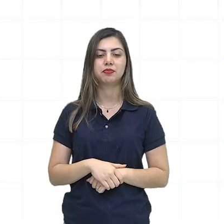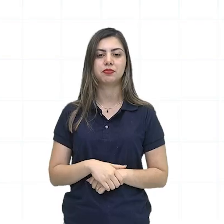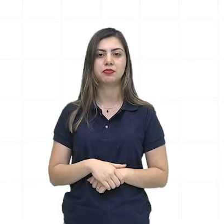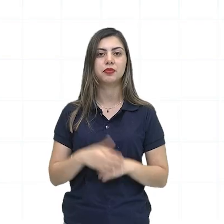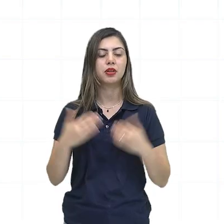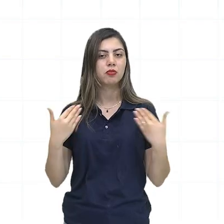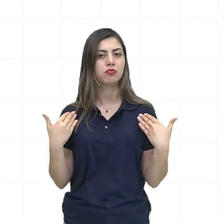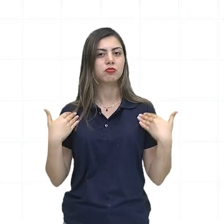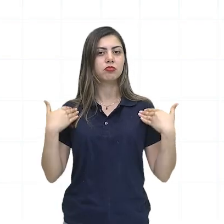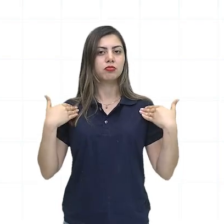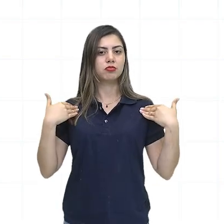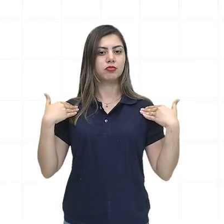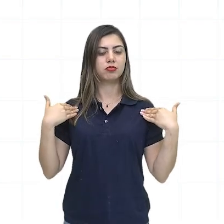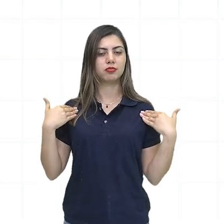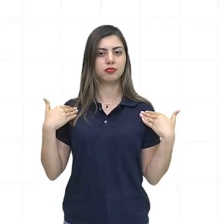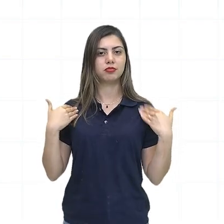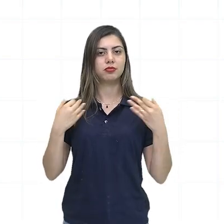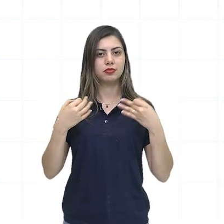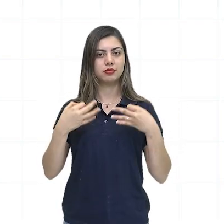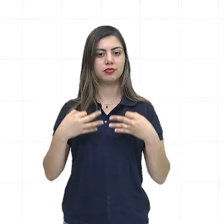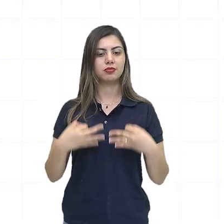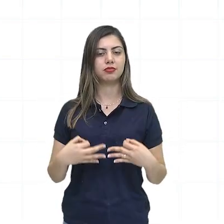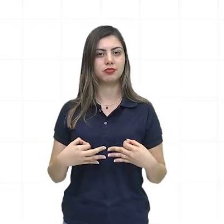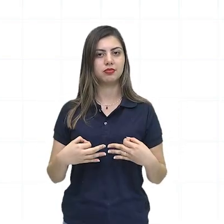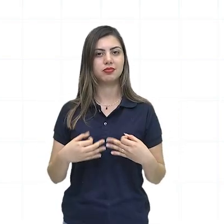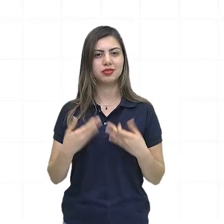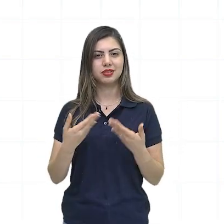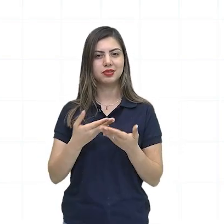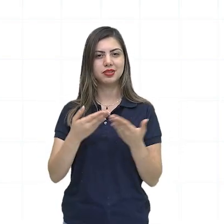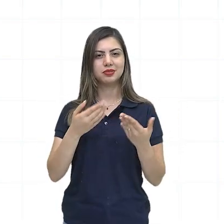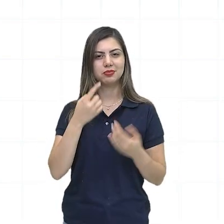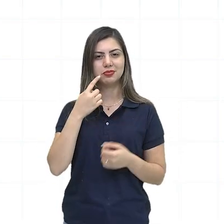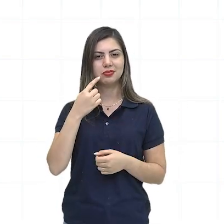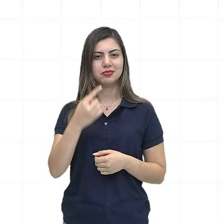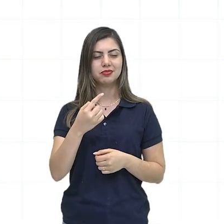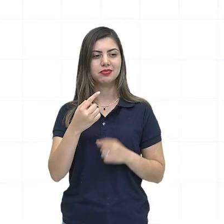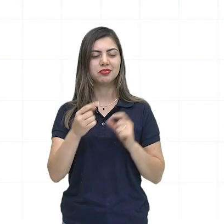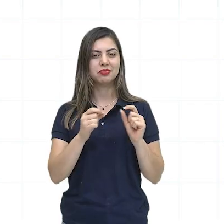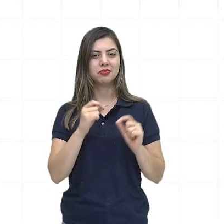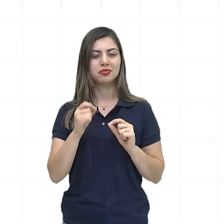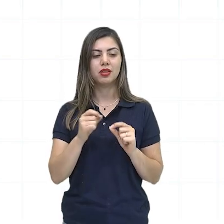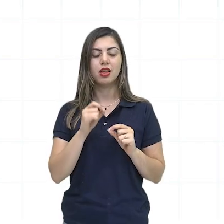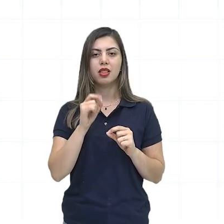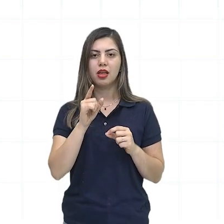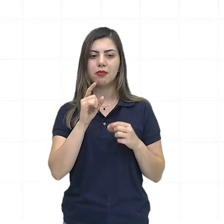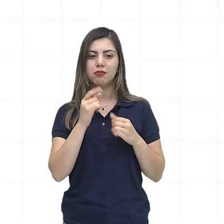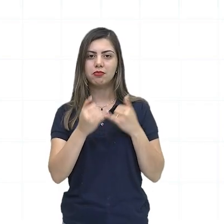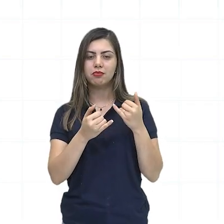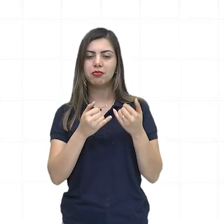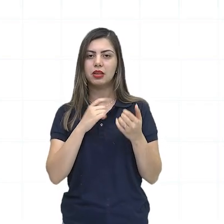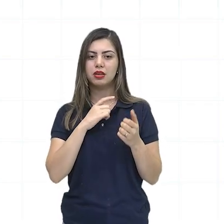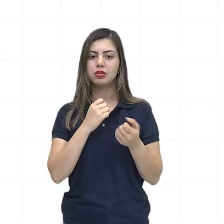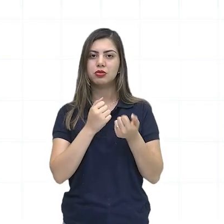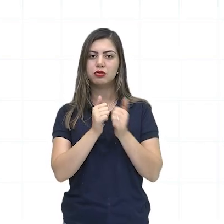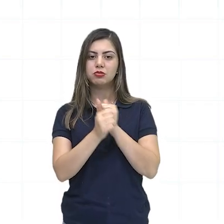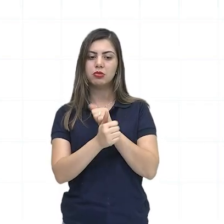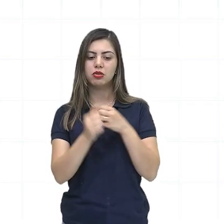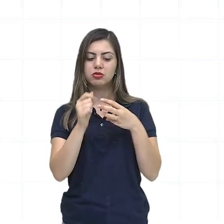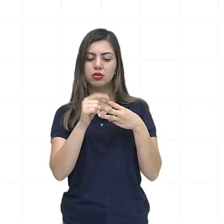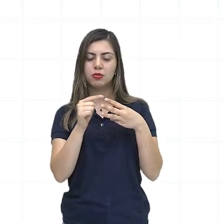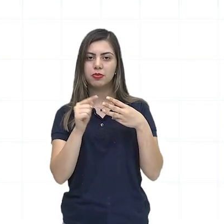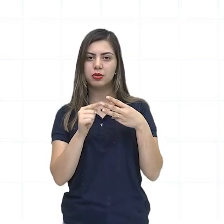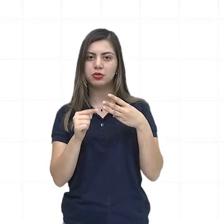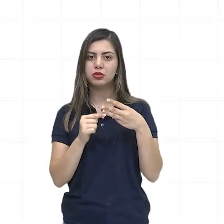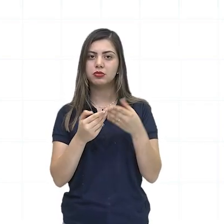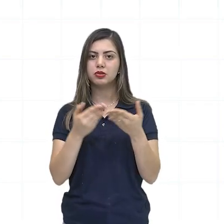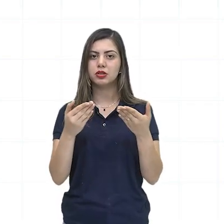disso, vai melhorar a sua postura. Vocês viram que para cada um dos jogos, né, dos esportes, você tem